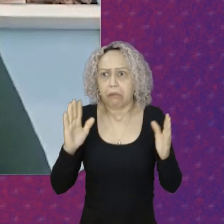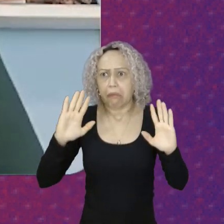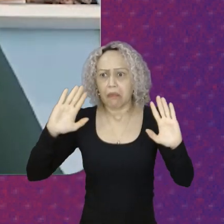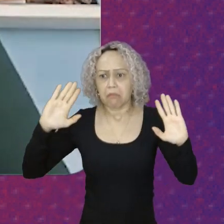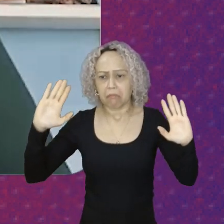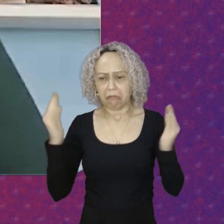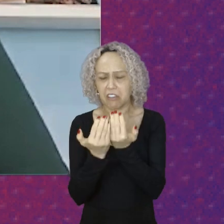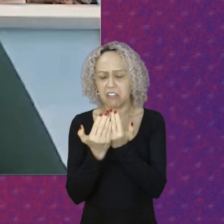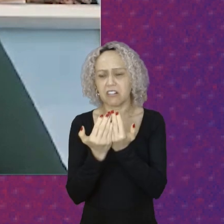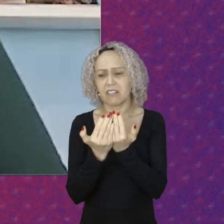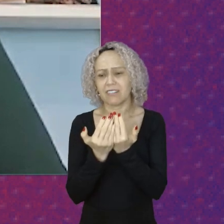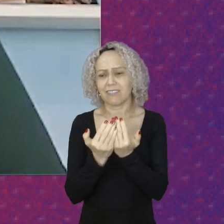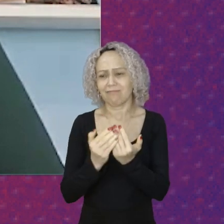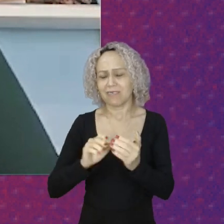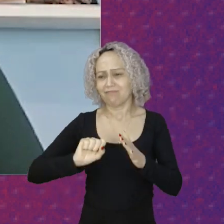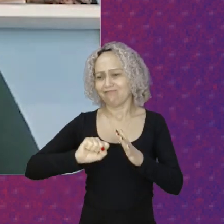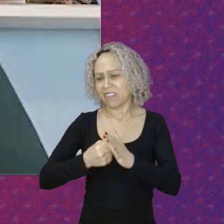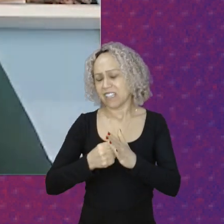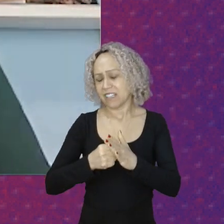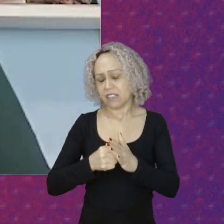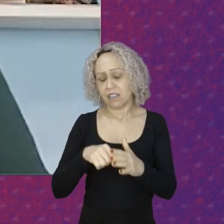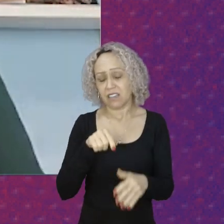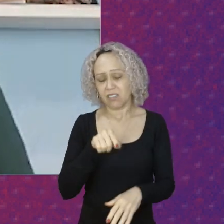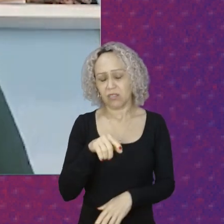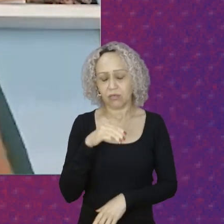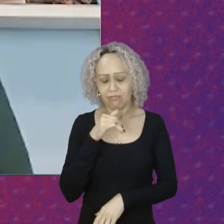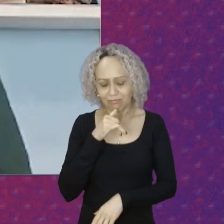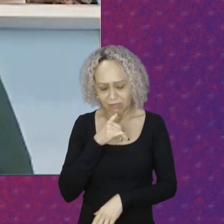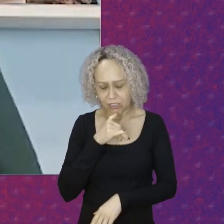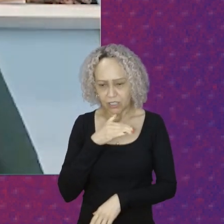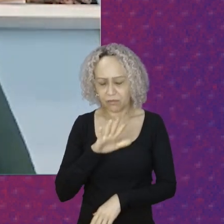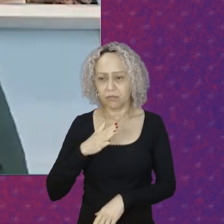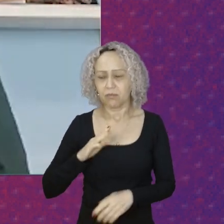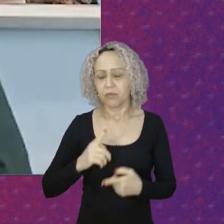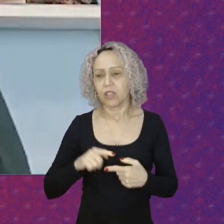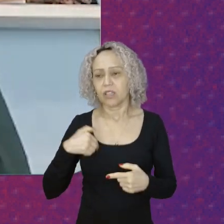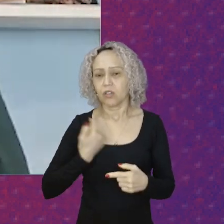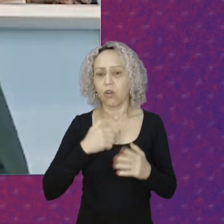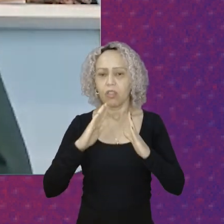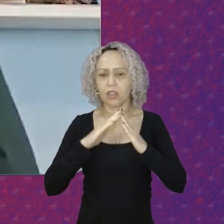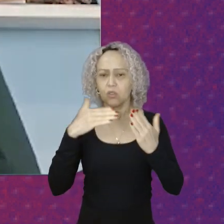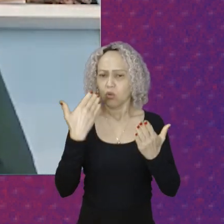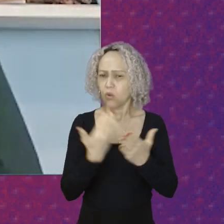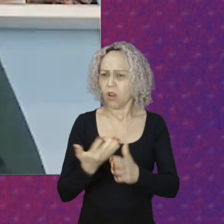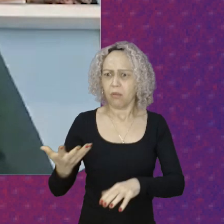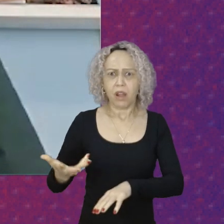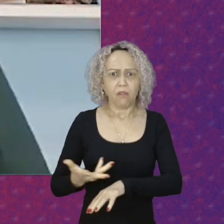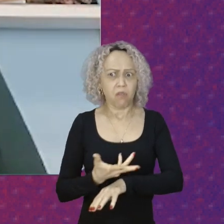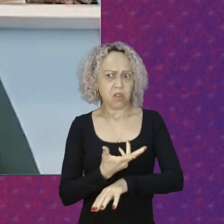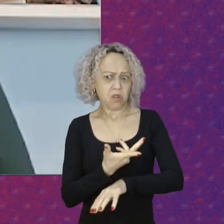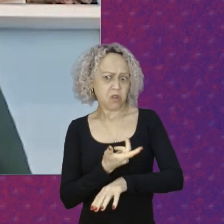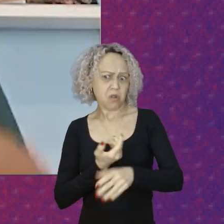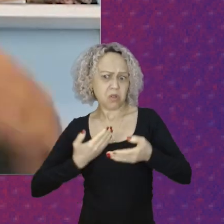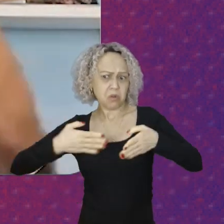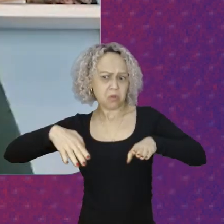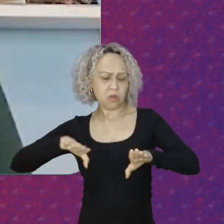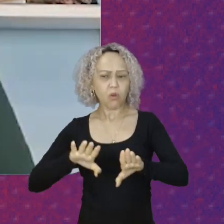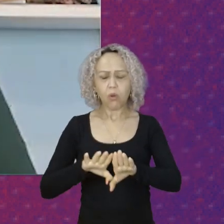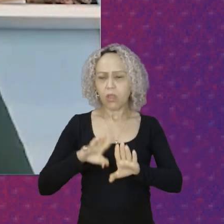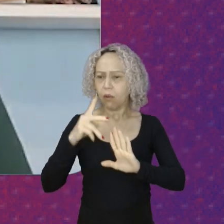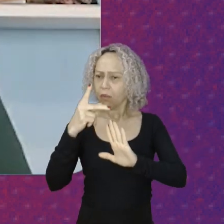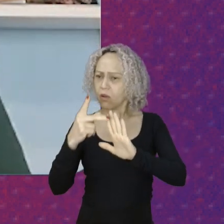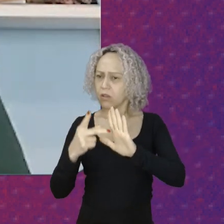triste. A nossa escola é uma escola de excelência, é uma escola que trabalha a inclusão, que trabalha vários projetos que